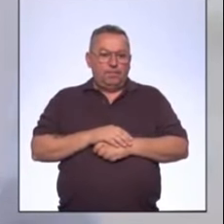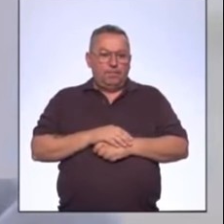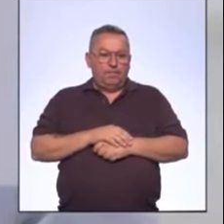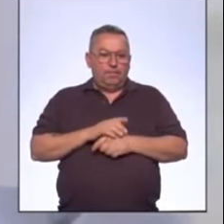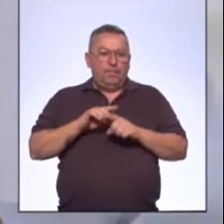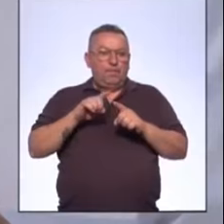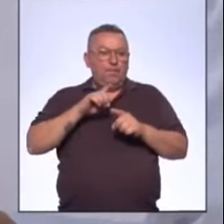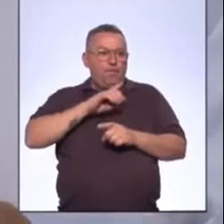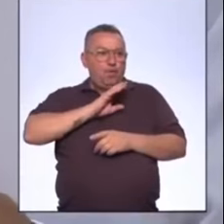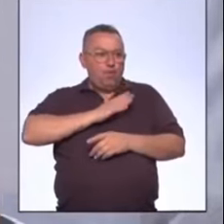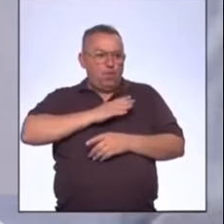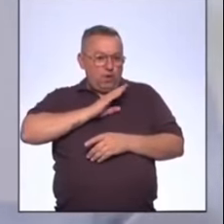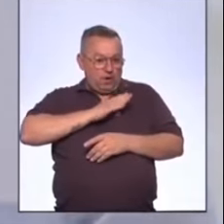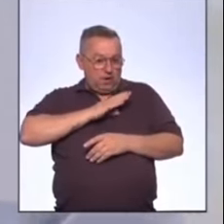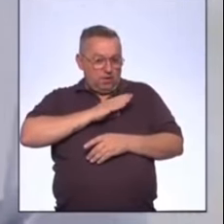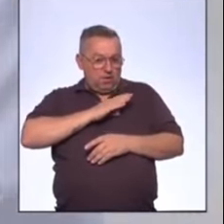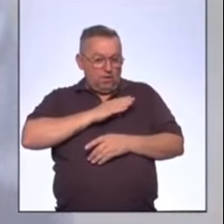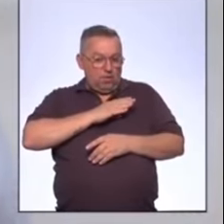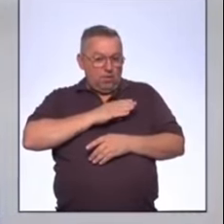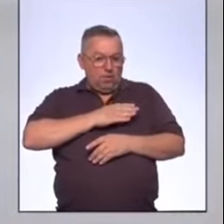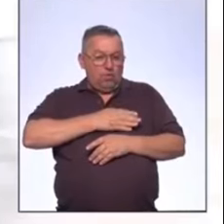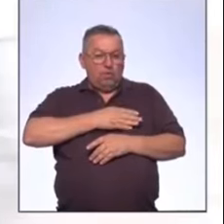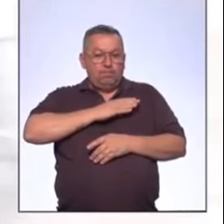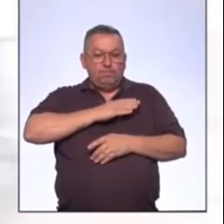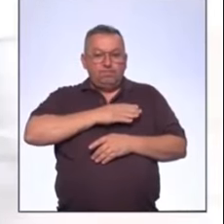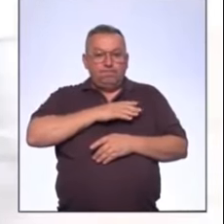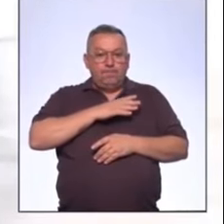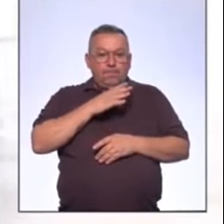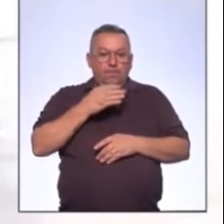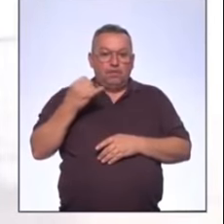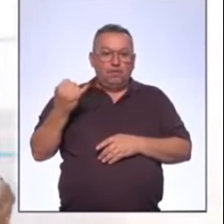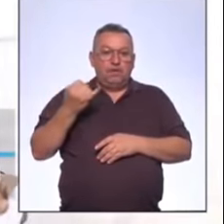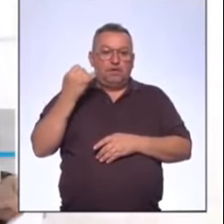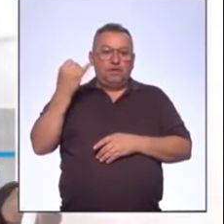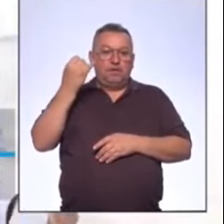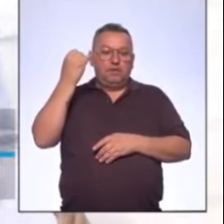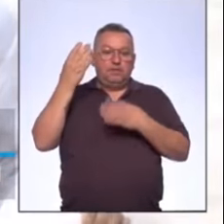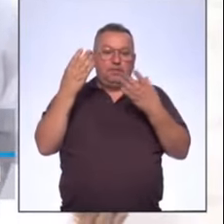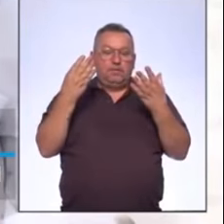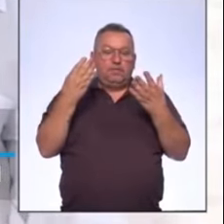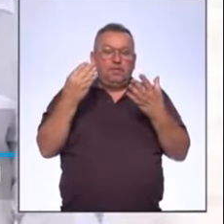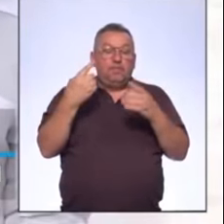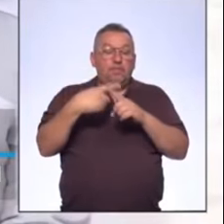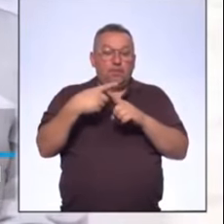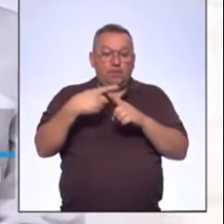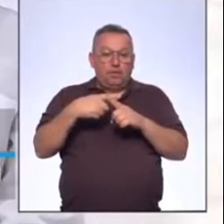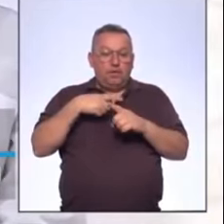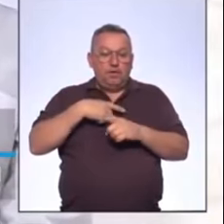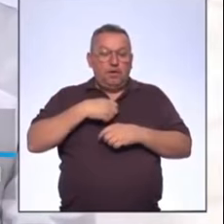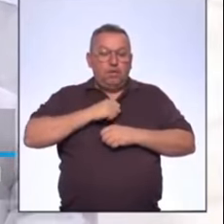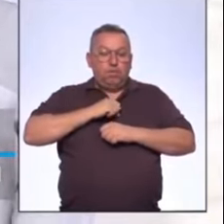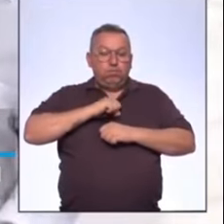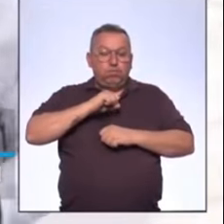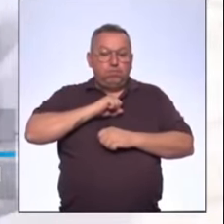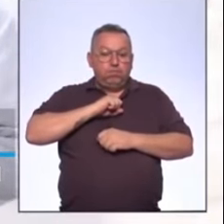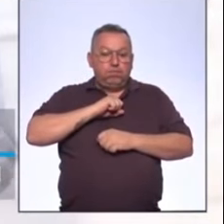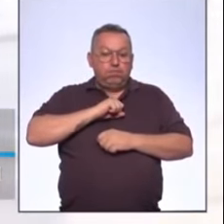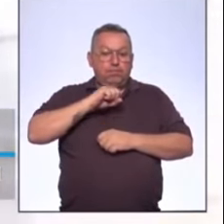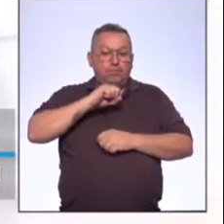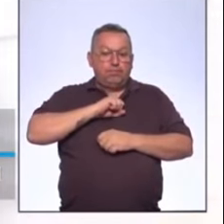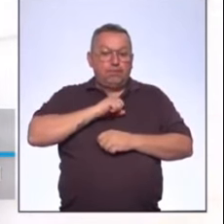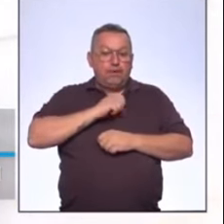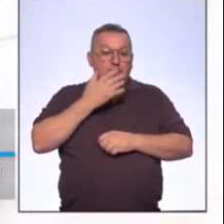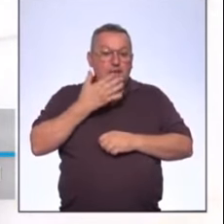gente, o coração, ele é um órgão muito importante porque ele vai bombear